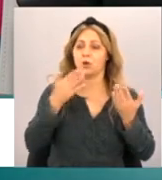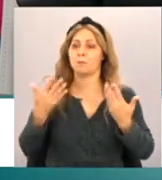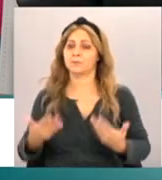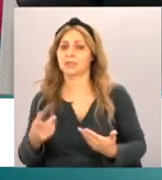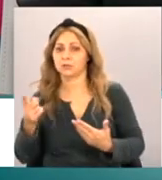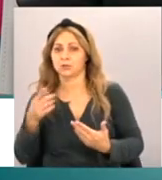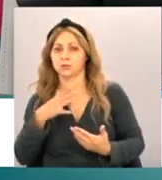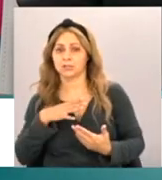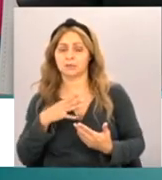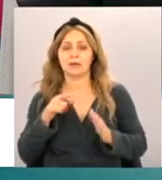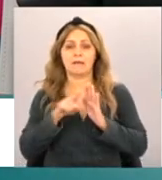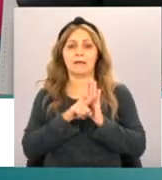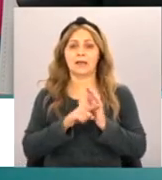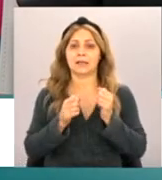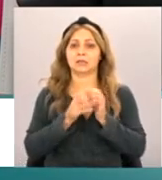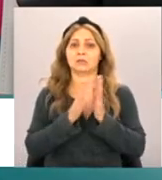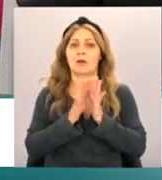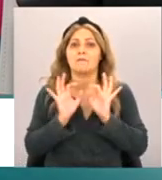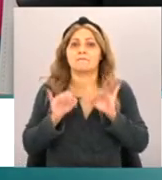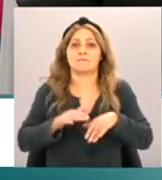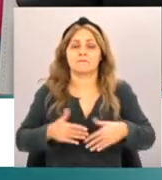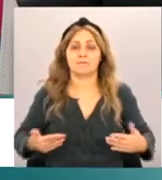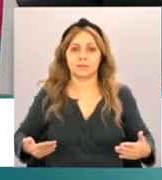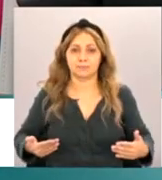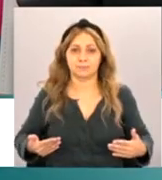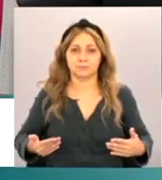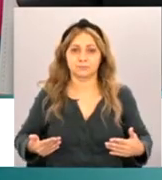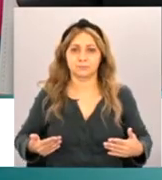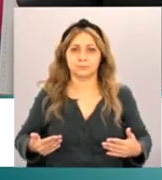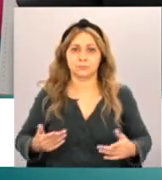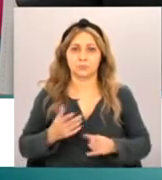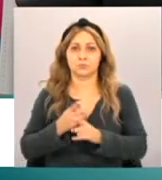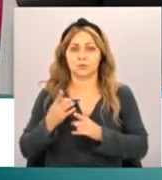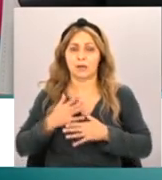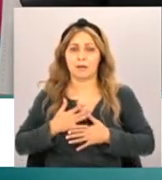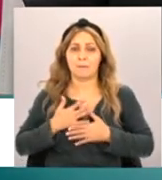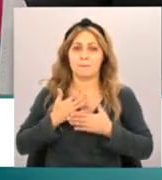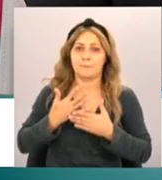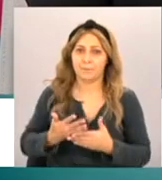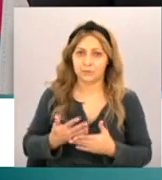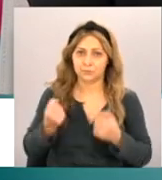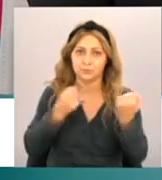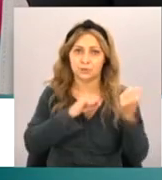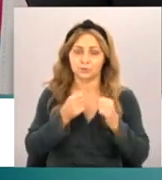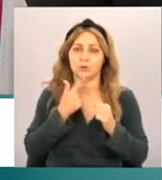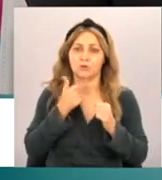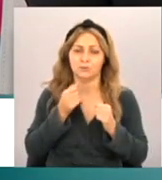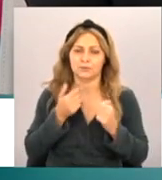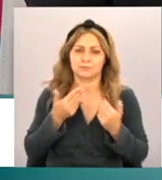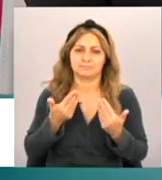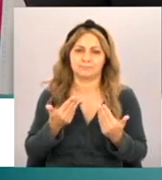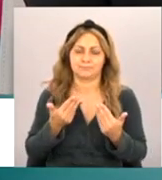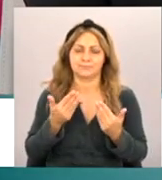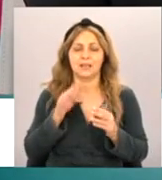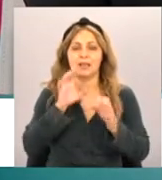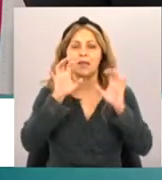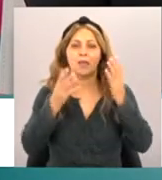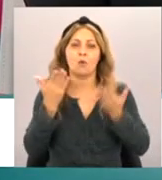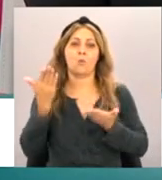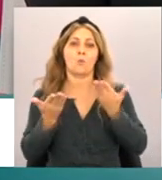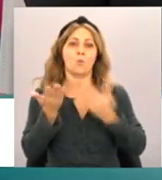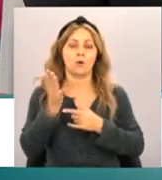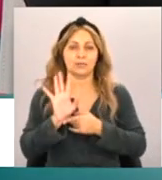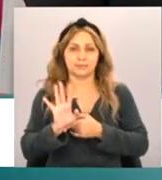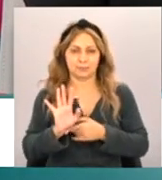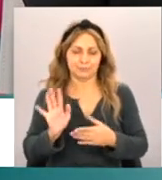propomos a abolição de todas as regras que impedem a utilização do peso no próprio combate felizmente os outros países pequenos e médios a união o é